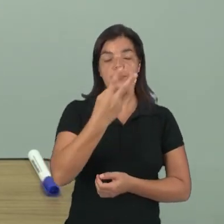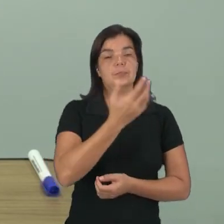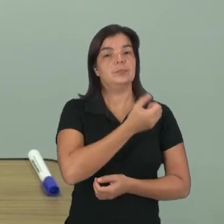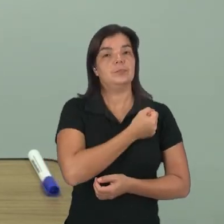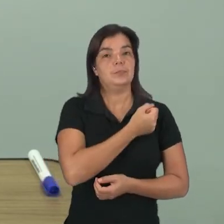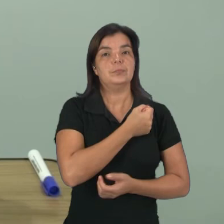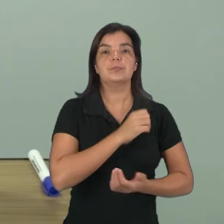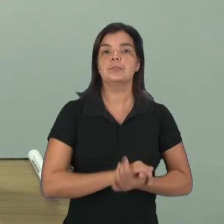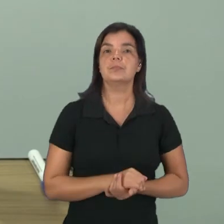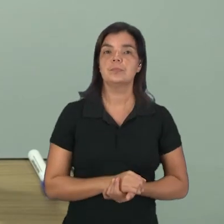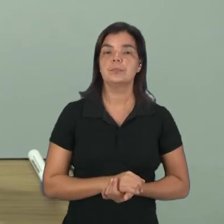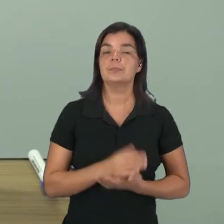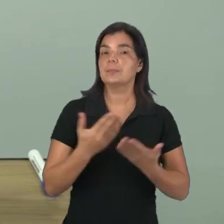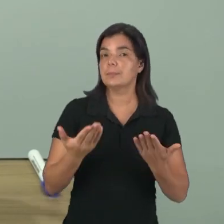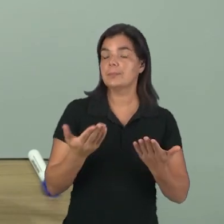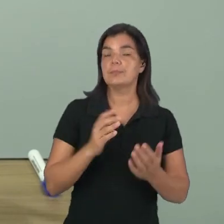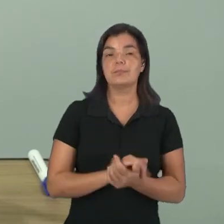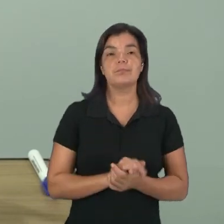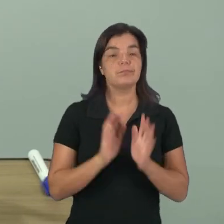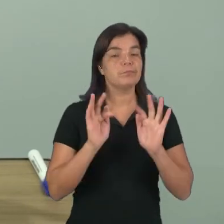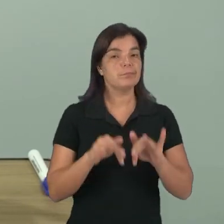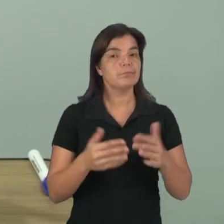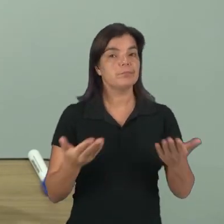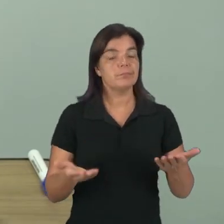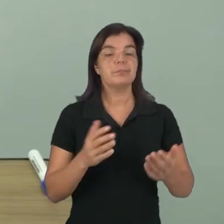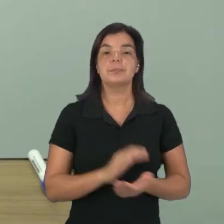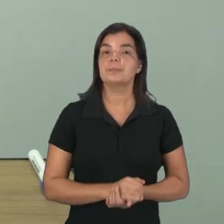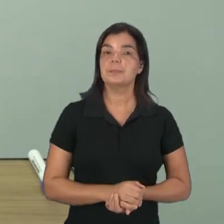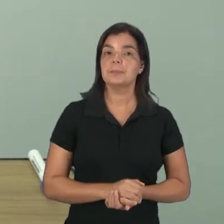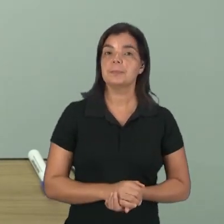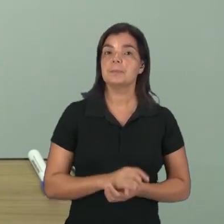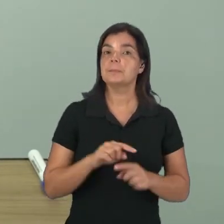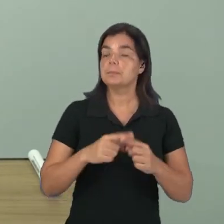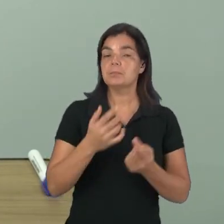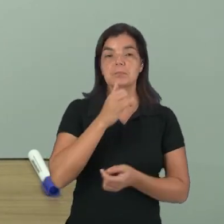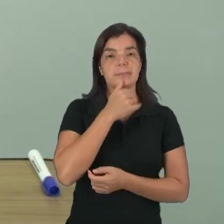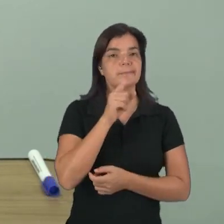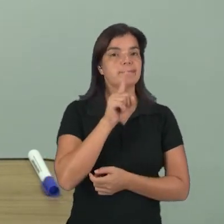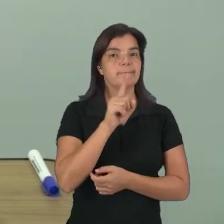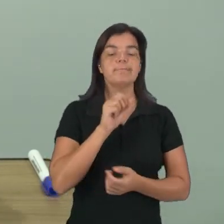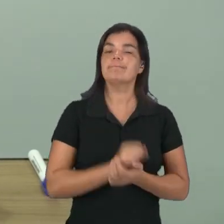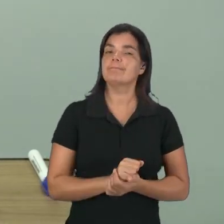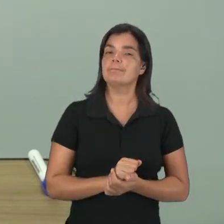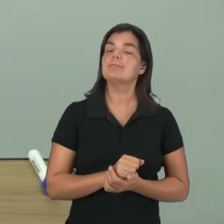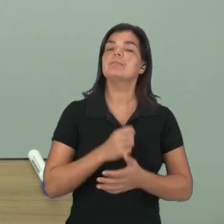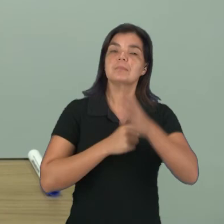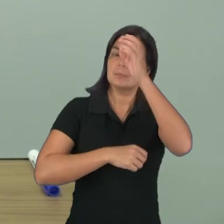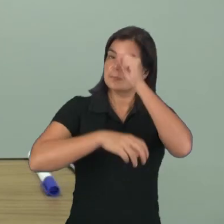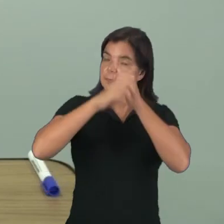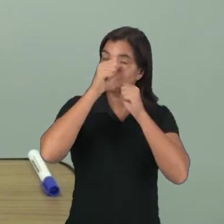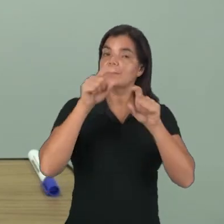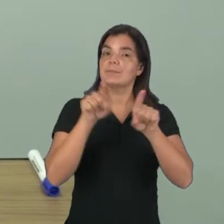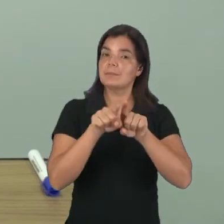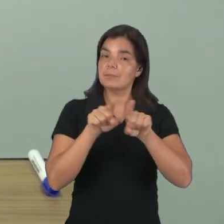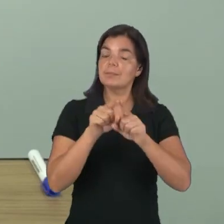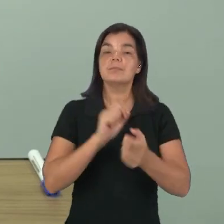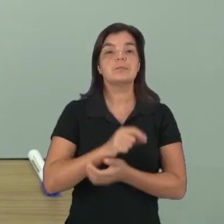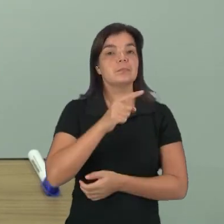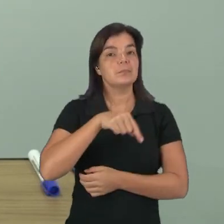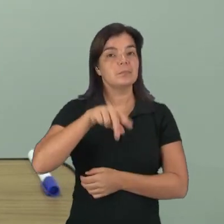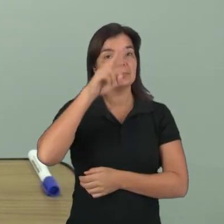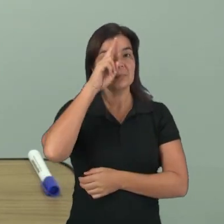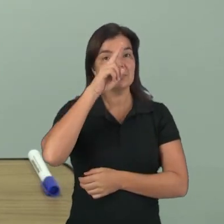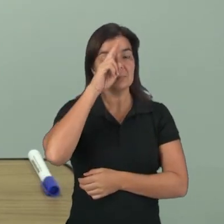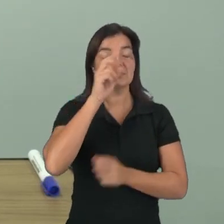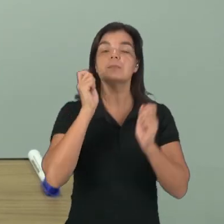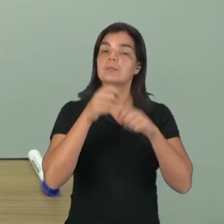3 algarismos. E a nossa aula está chegando ao fim, tá certo? Mas não fique triste, nós temos muito ainda a aprender. E você tem que lembrar que